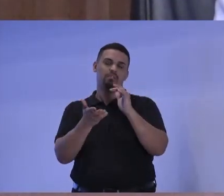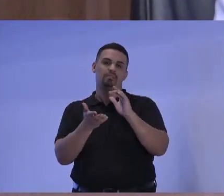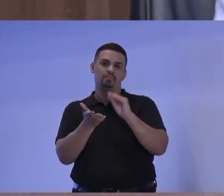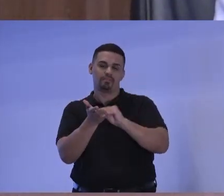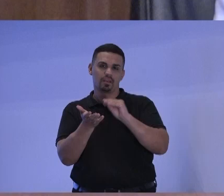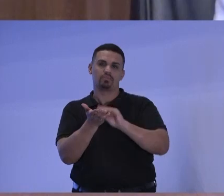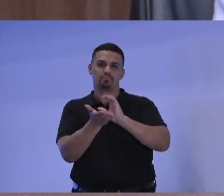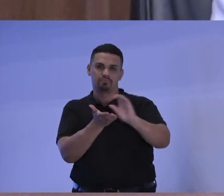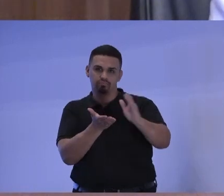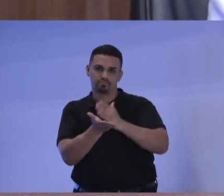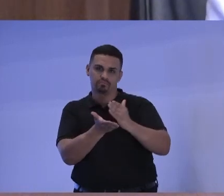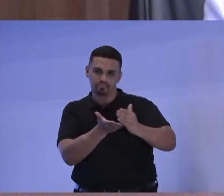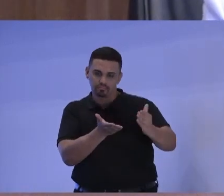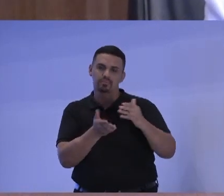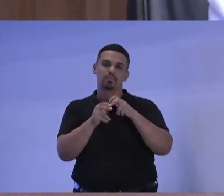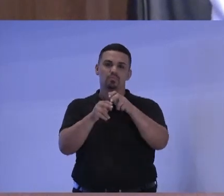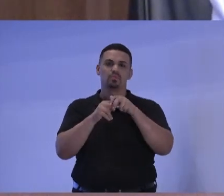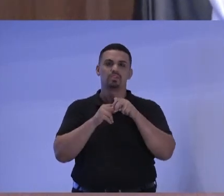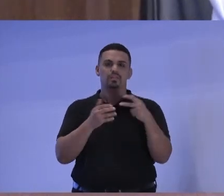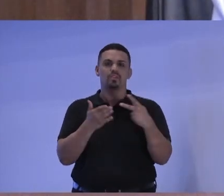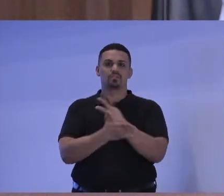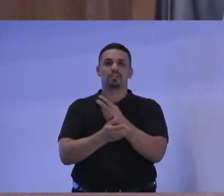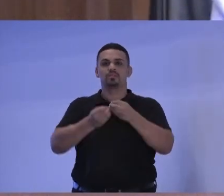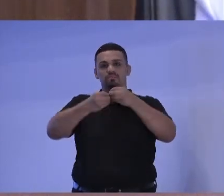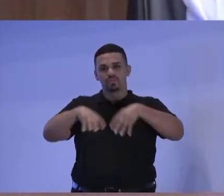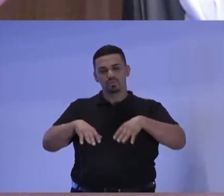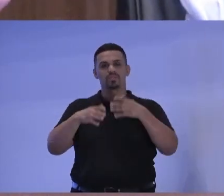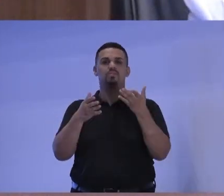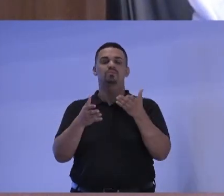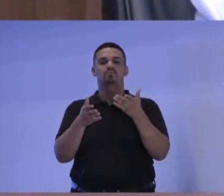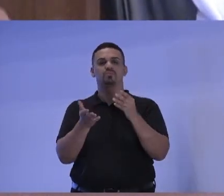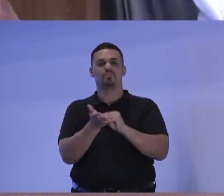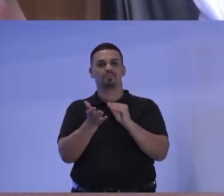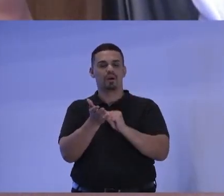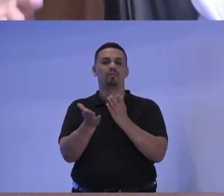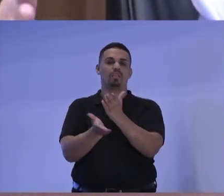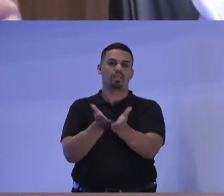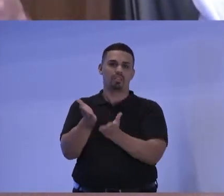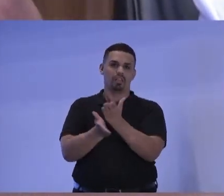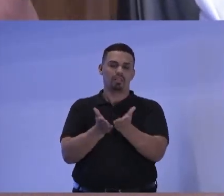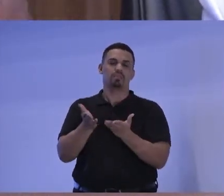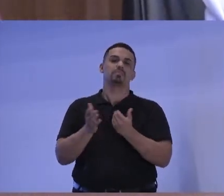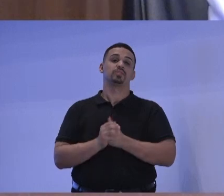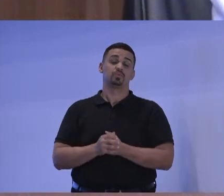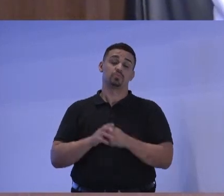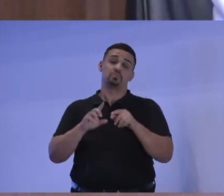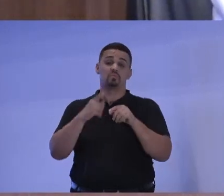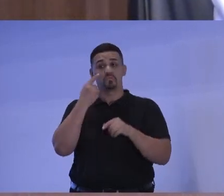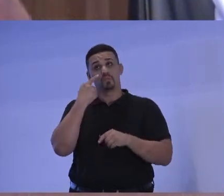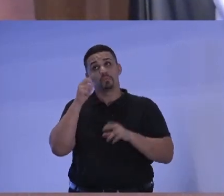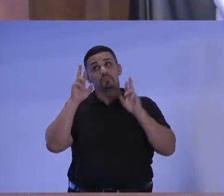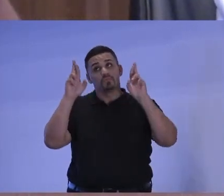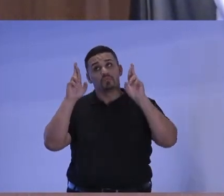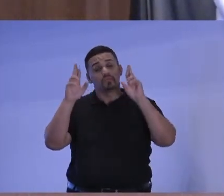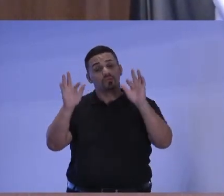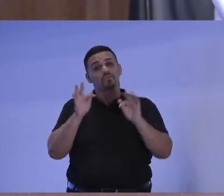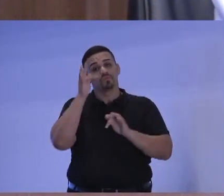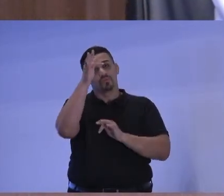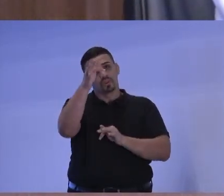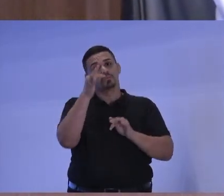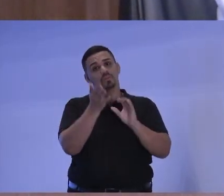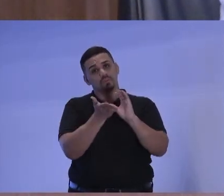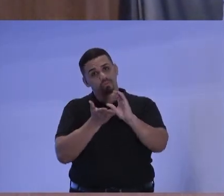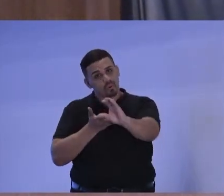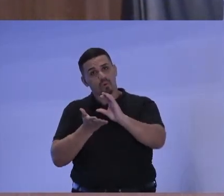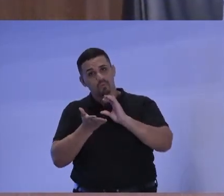gera dificuldade no tratamento, então é importante que aconteça e que a gente possa difundir isso, quem sabe, mais linhas de financiamento na própria Fundação de